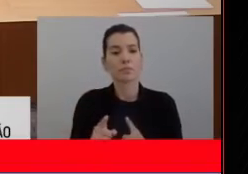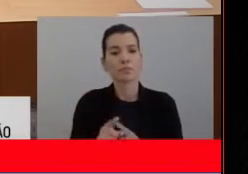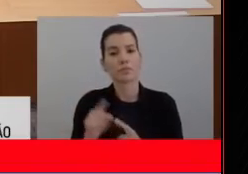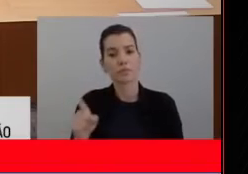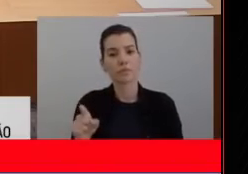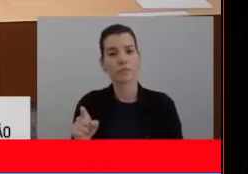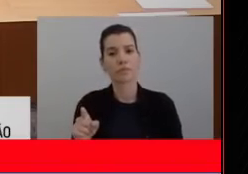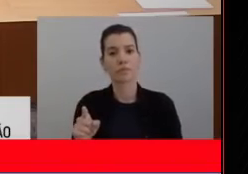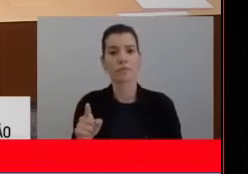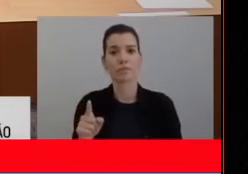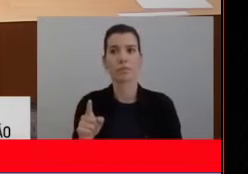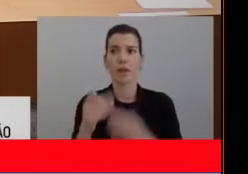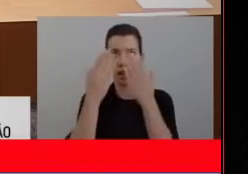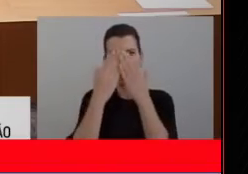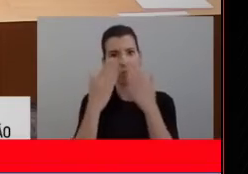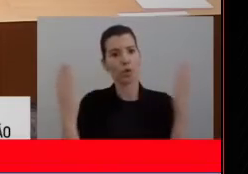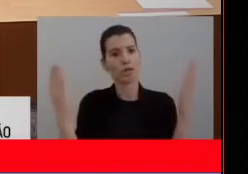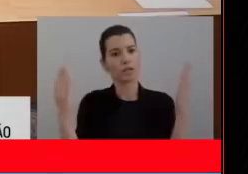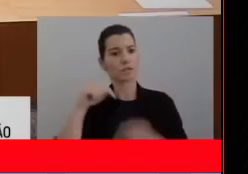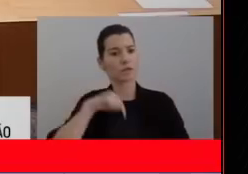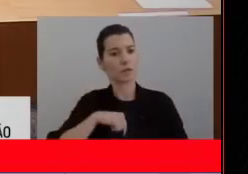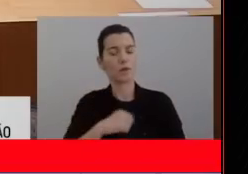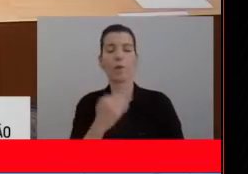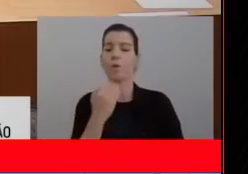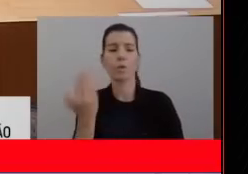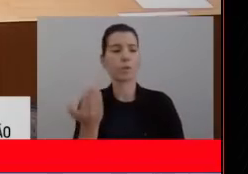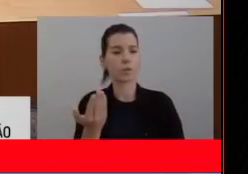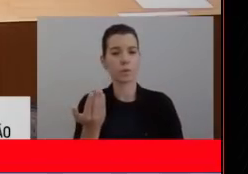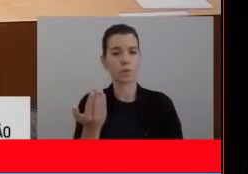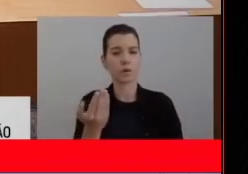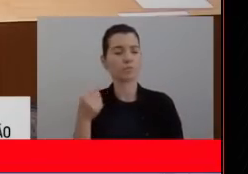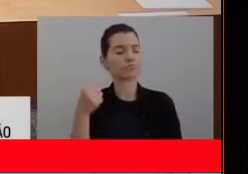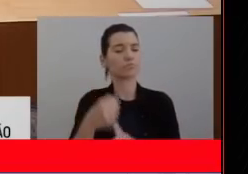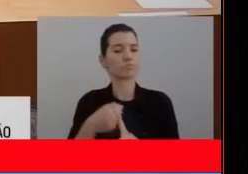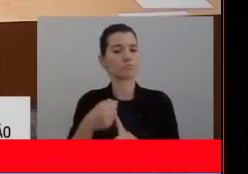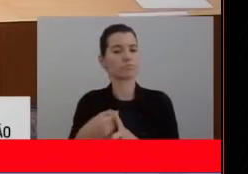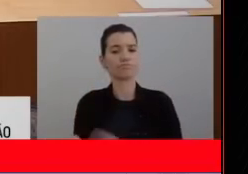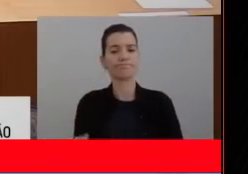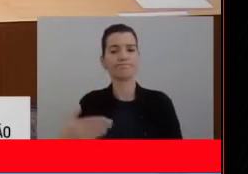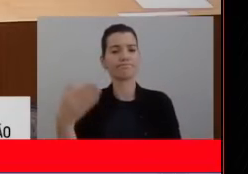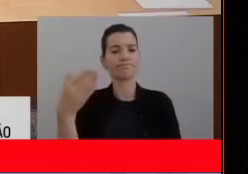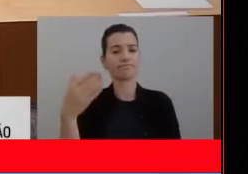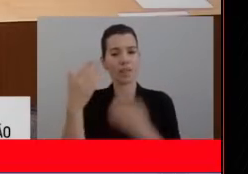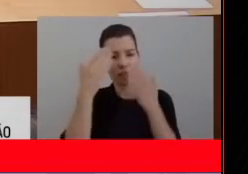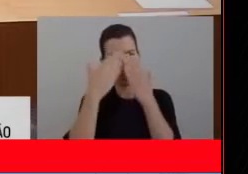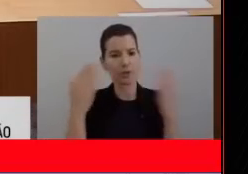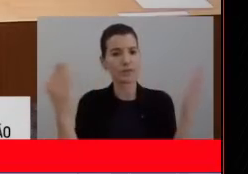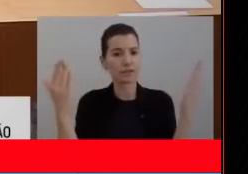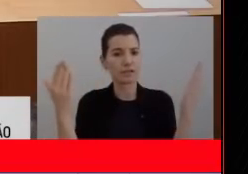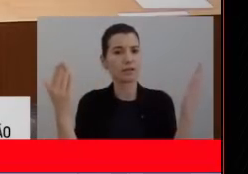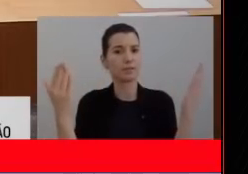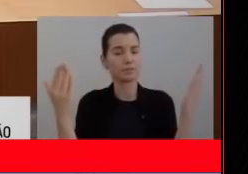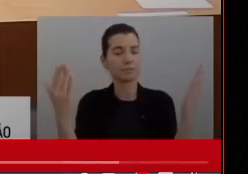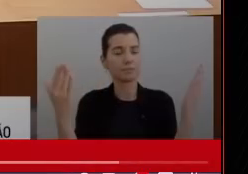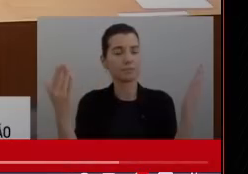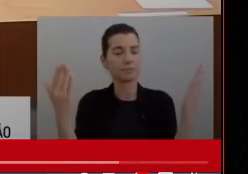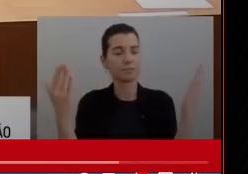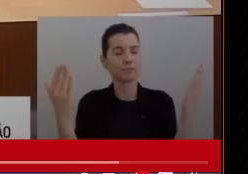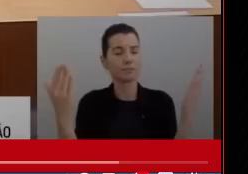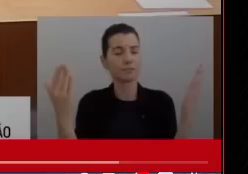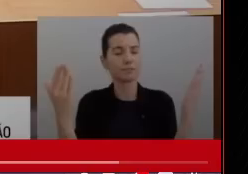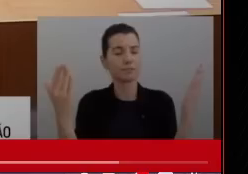democracia e que são os Arautos da democracia e é o que acontece que o senhor Deputado Mariana